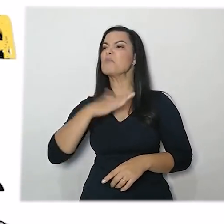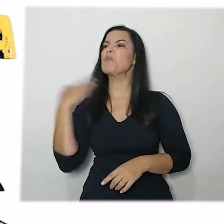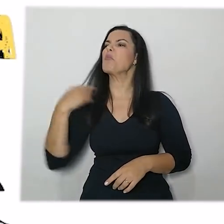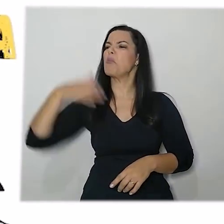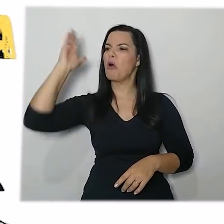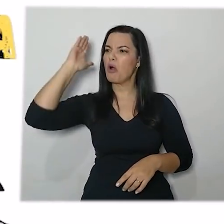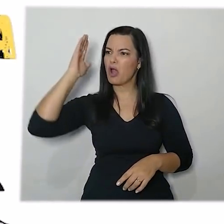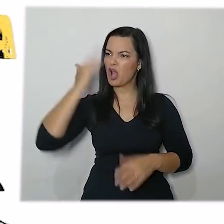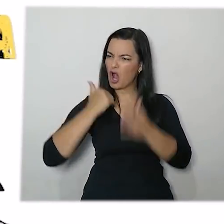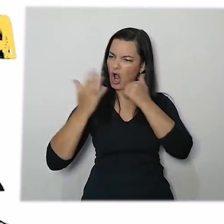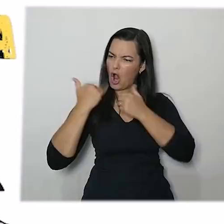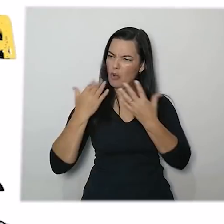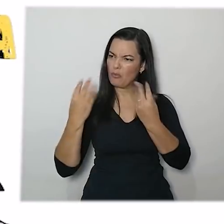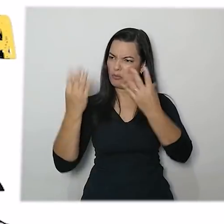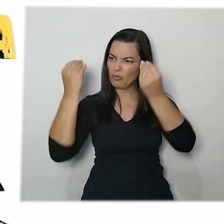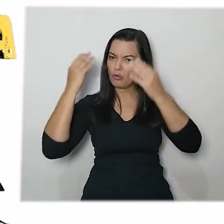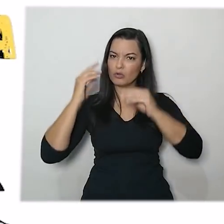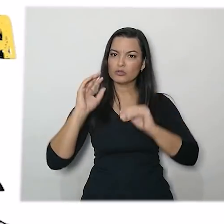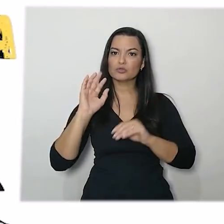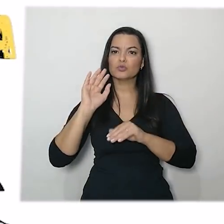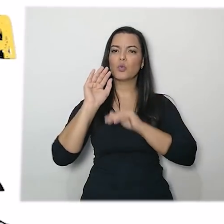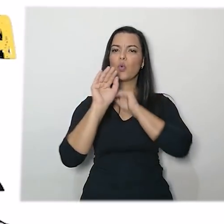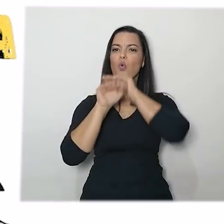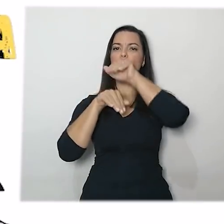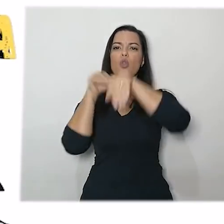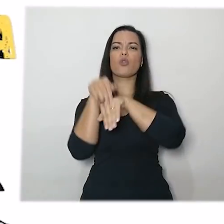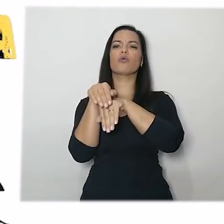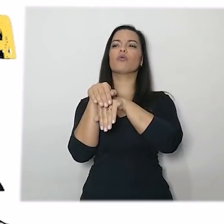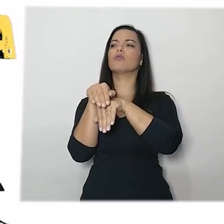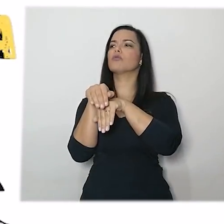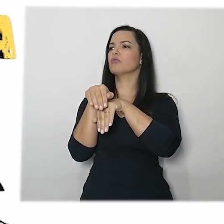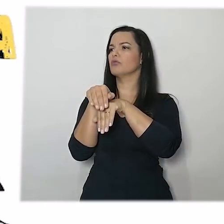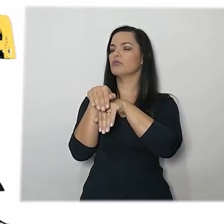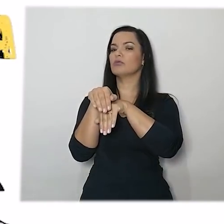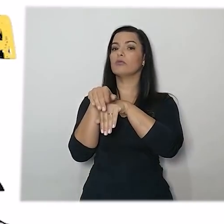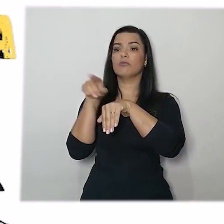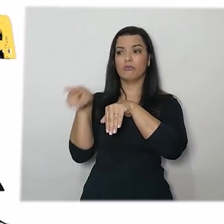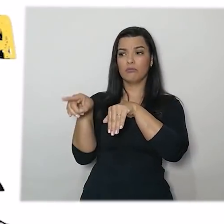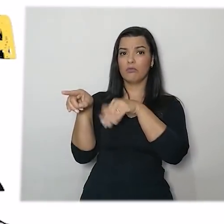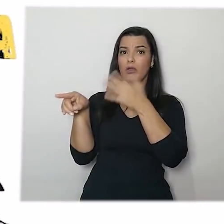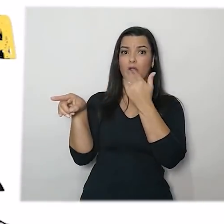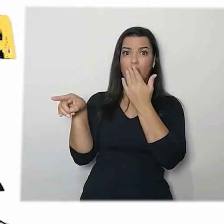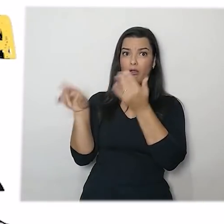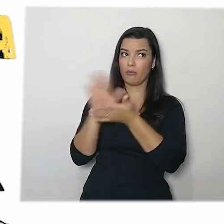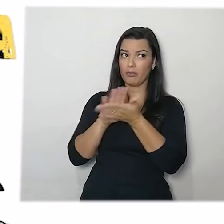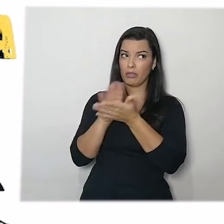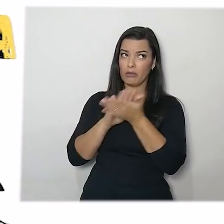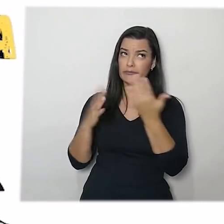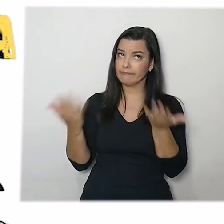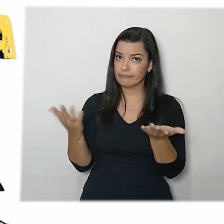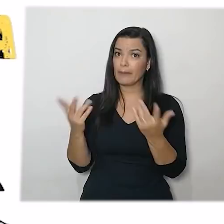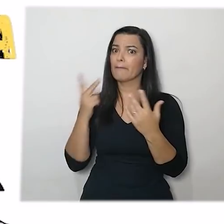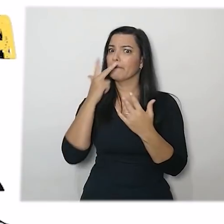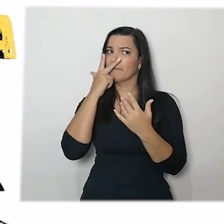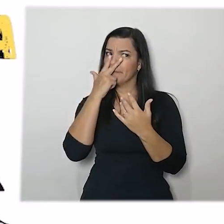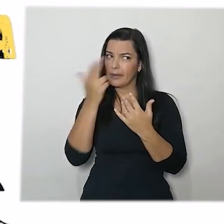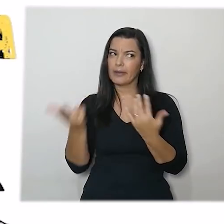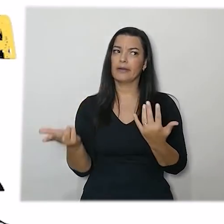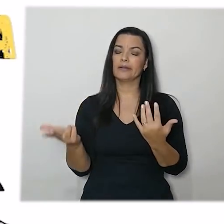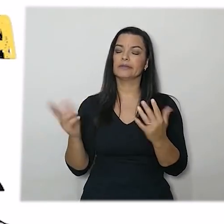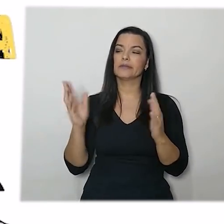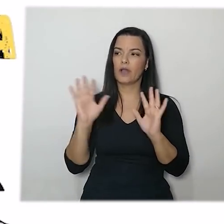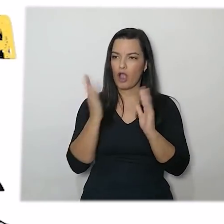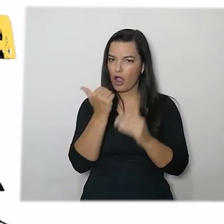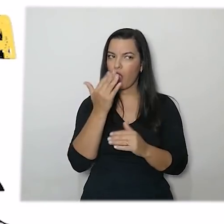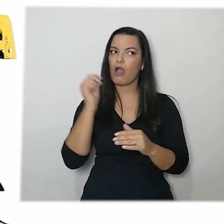comilona! Exclamava o louva-a-Deus, como se ele não fosse comilão também. Vamos